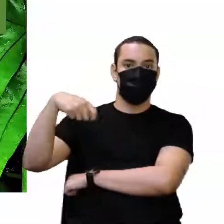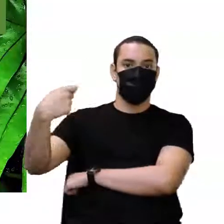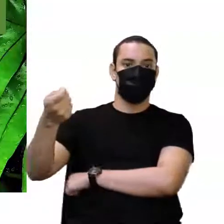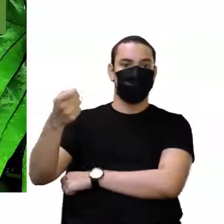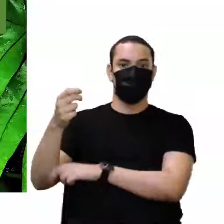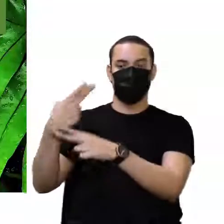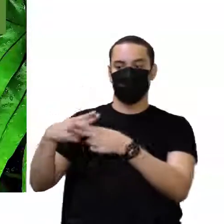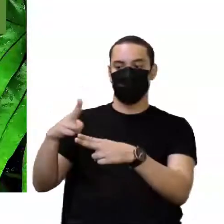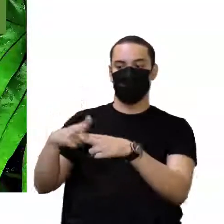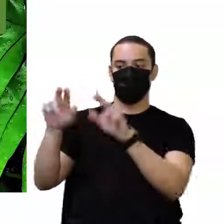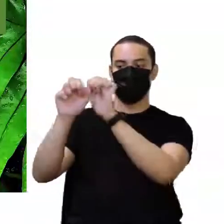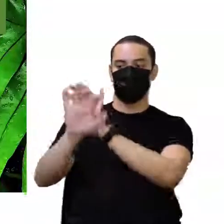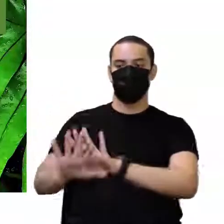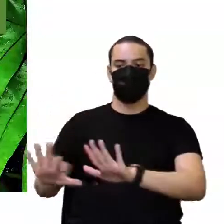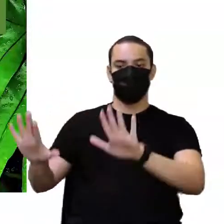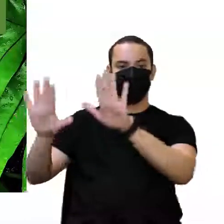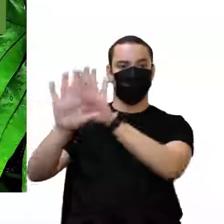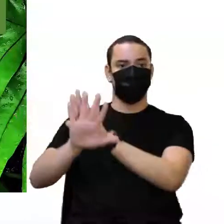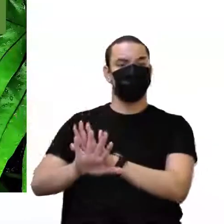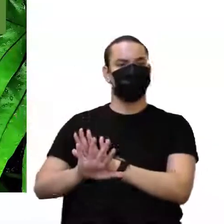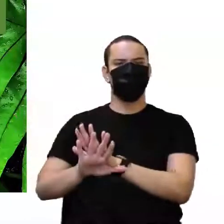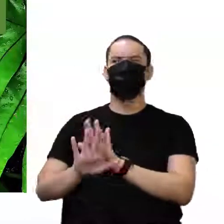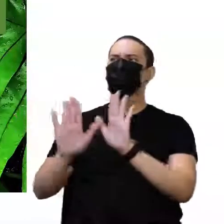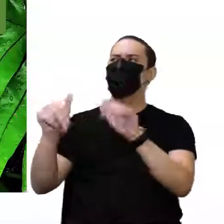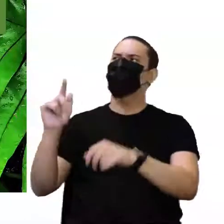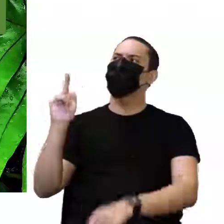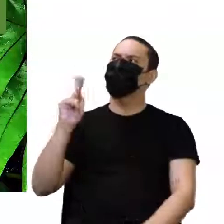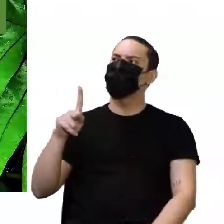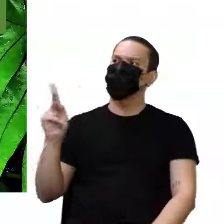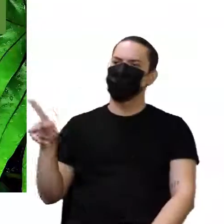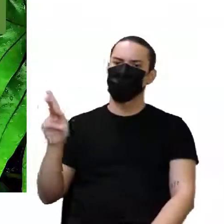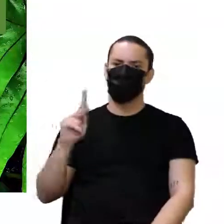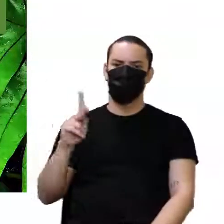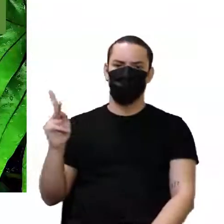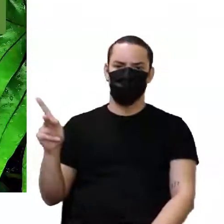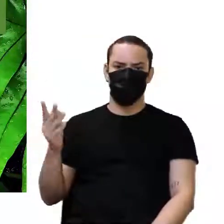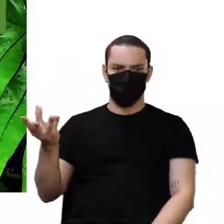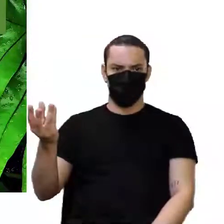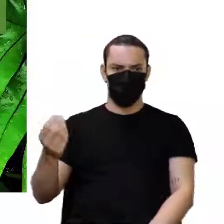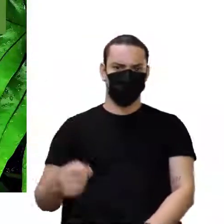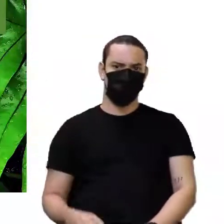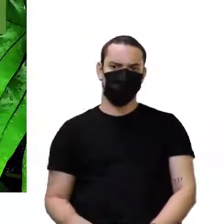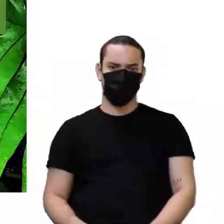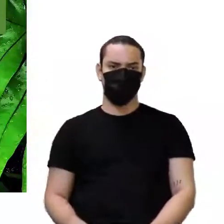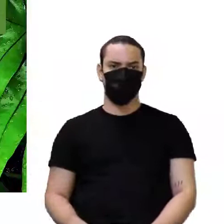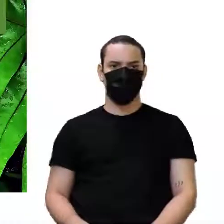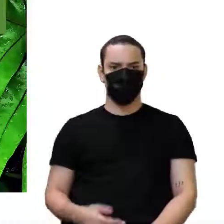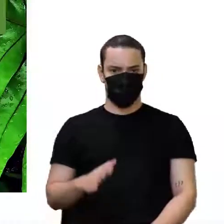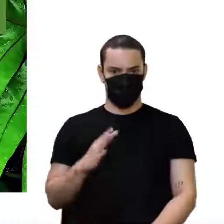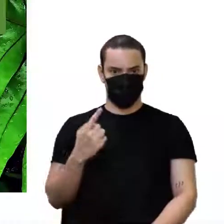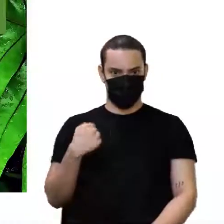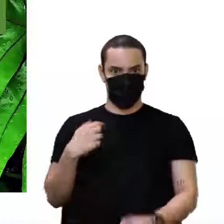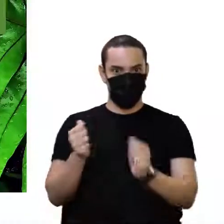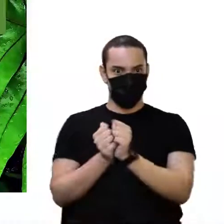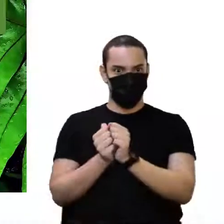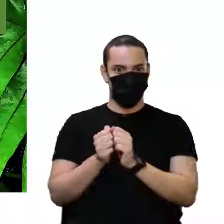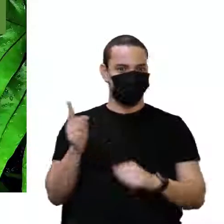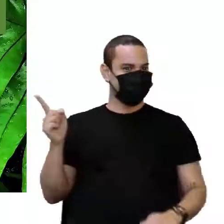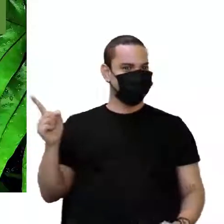Camuflagem, exatamente. Prof, joga eu aqui. Joga eu aqui. Tchim!